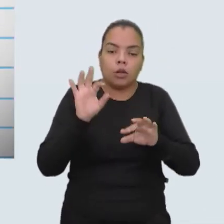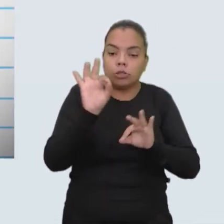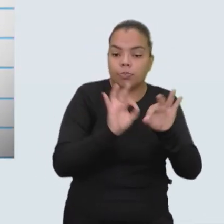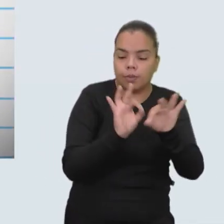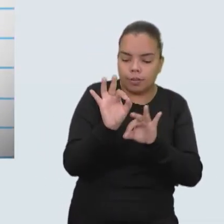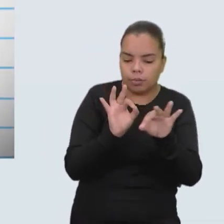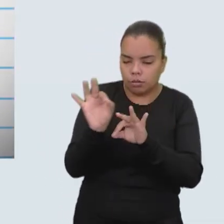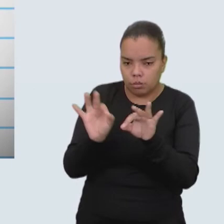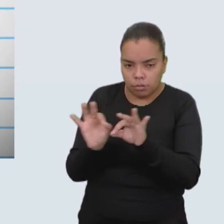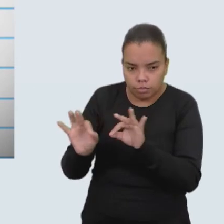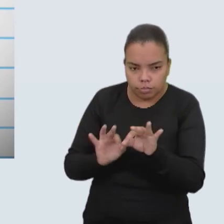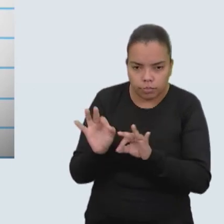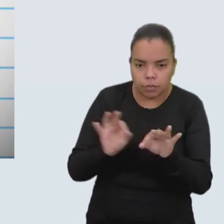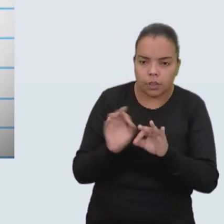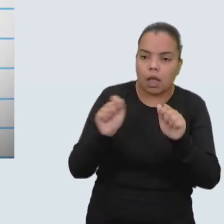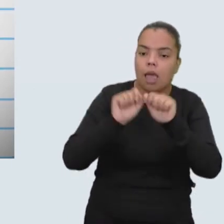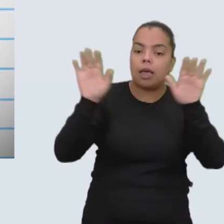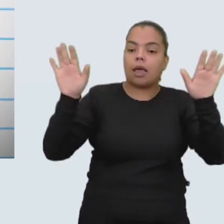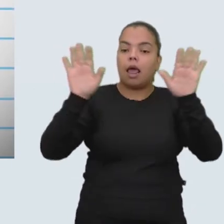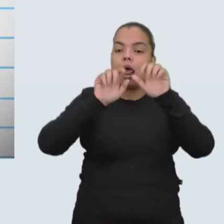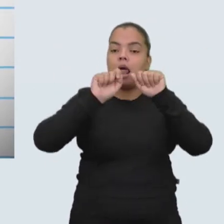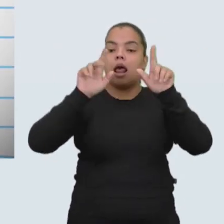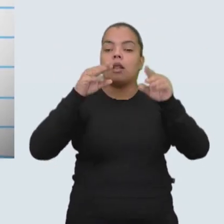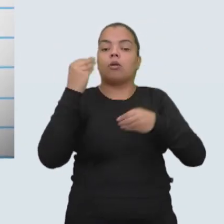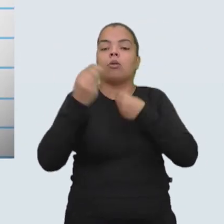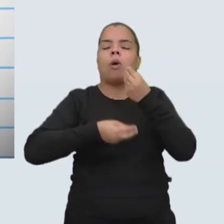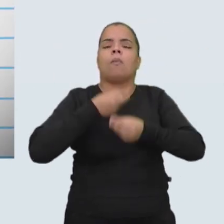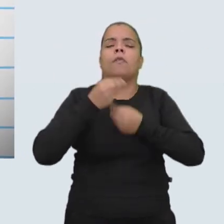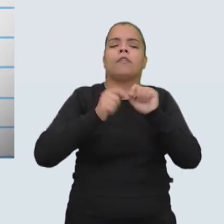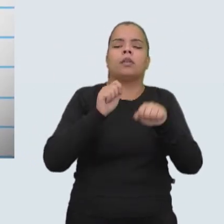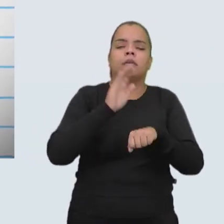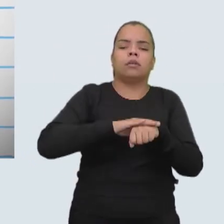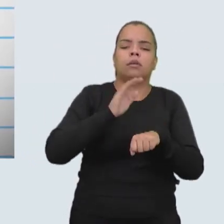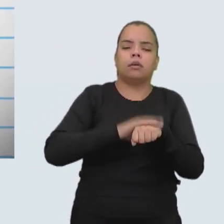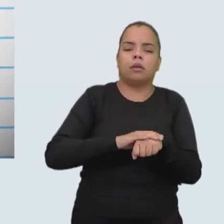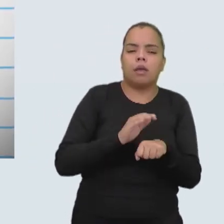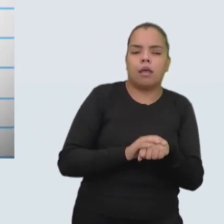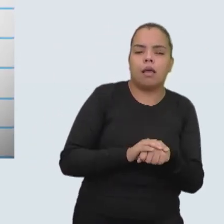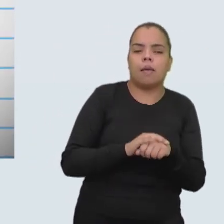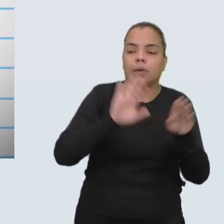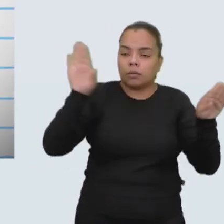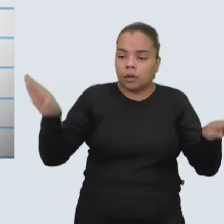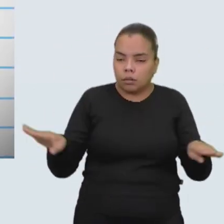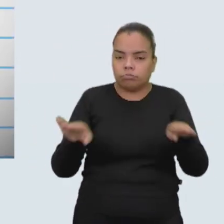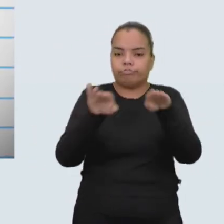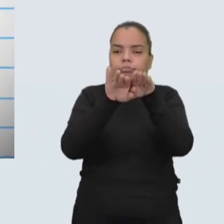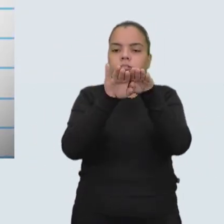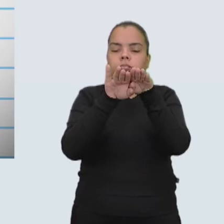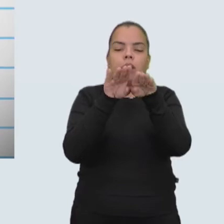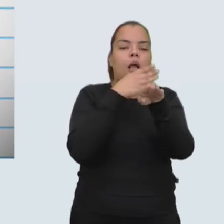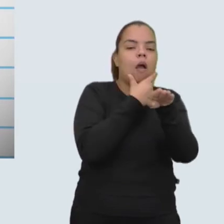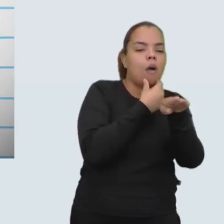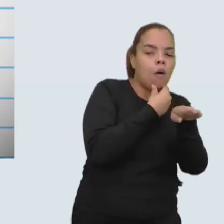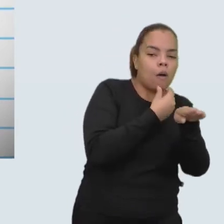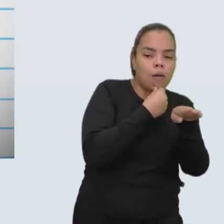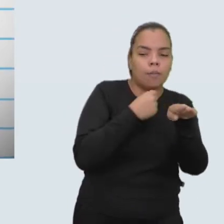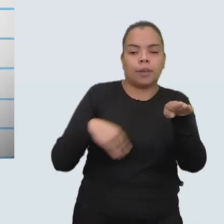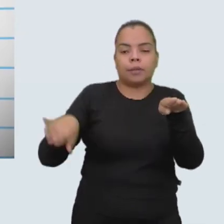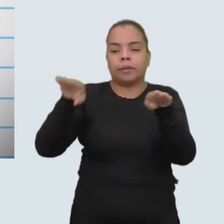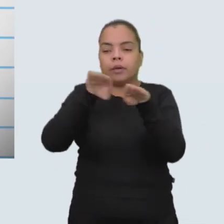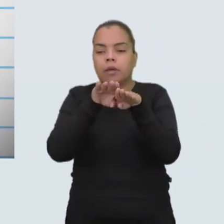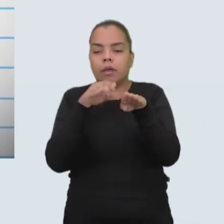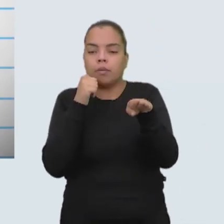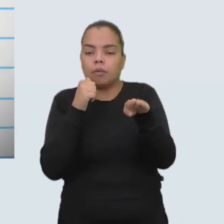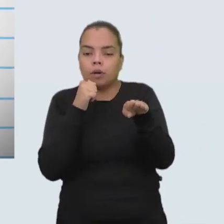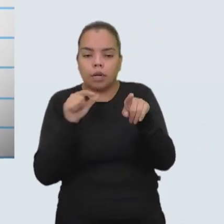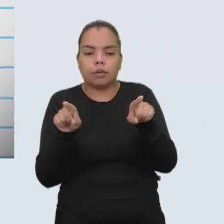distinguindo com mais clareza que tipo de ações implementar a fim de tentar preencher a lacuna entre homens e mulheres. Mas como se faz uma